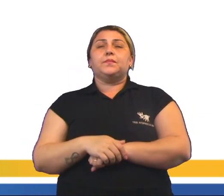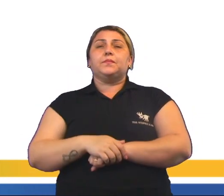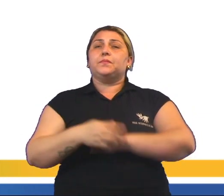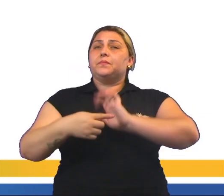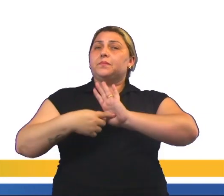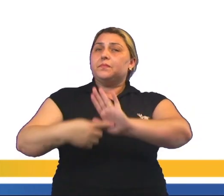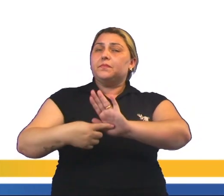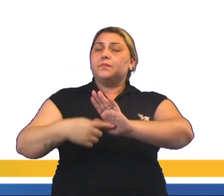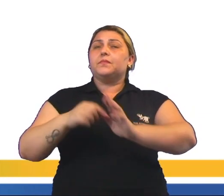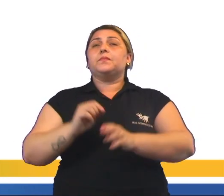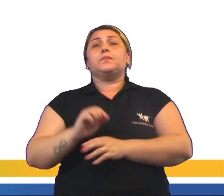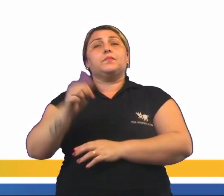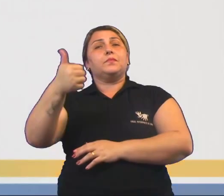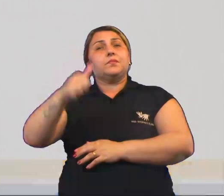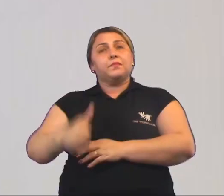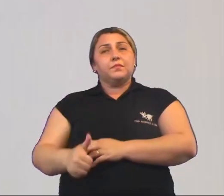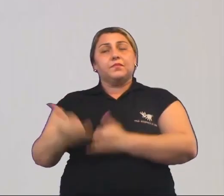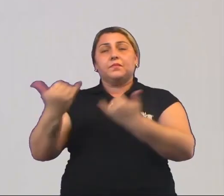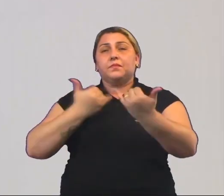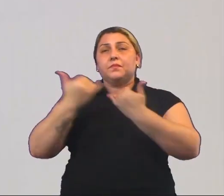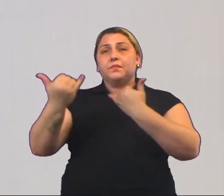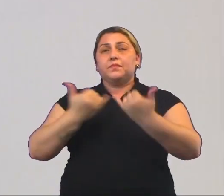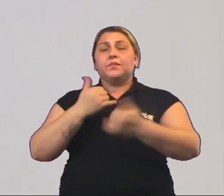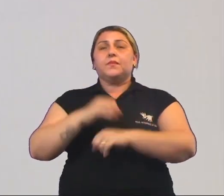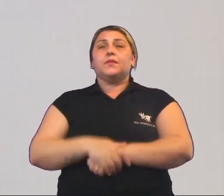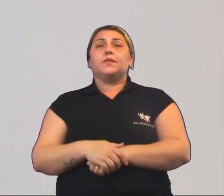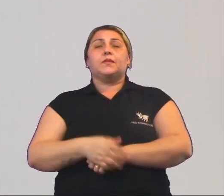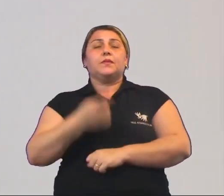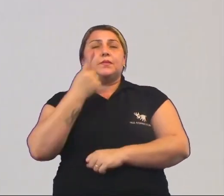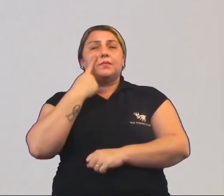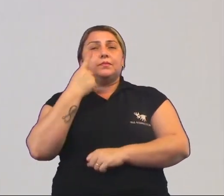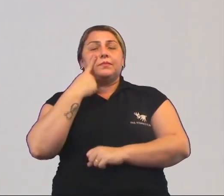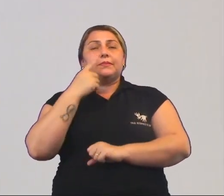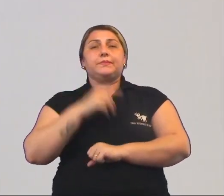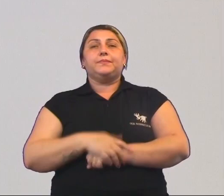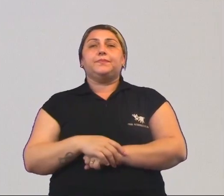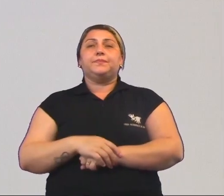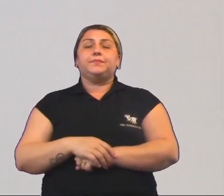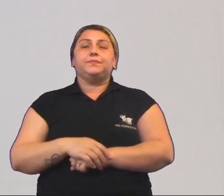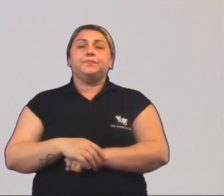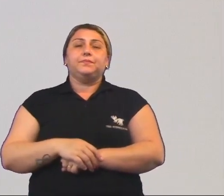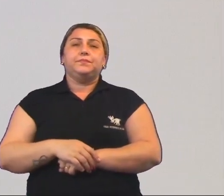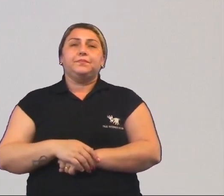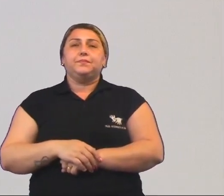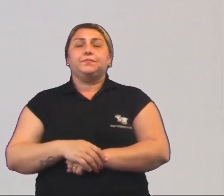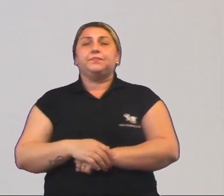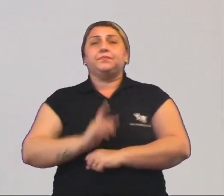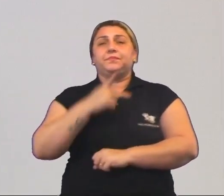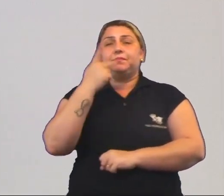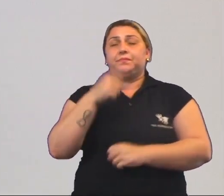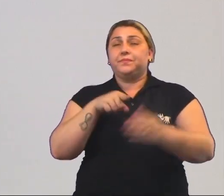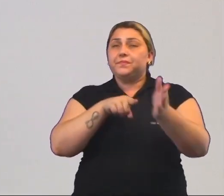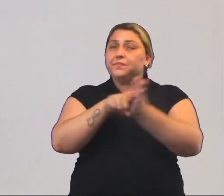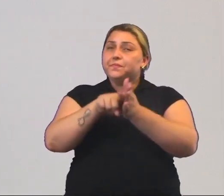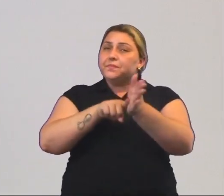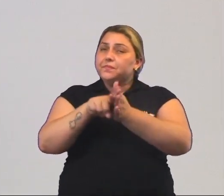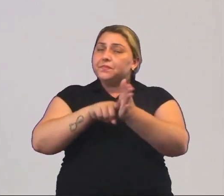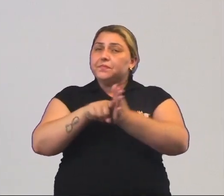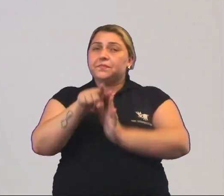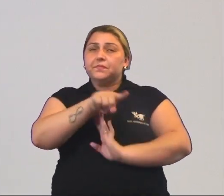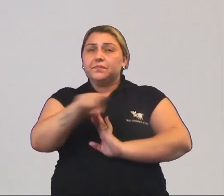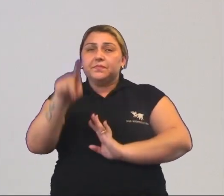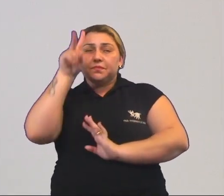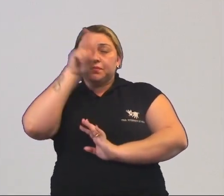ou apresentação de dados. Então vejamos, quando a gente falou dessa pesquisa,